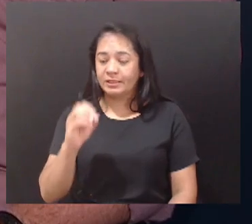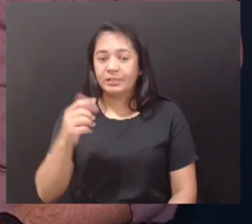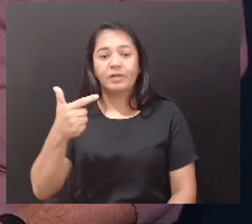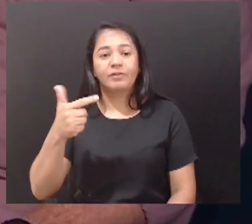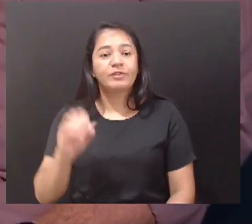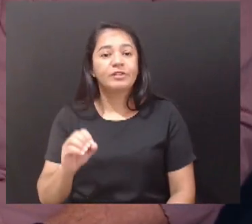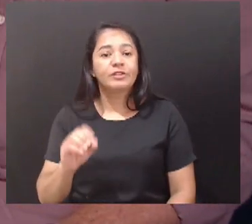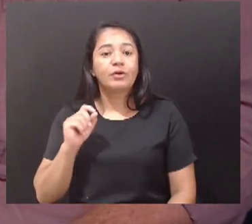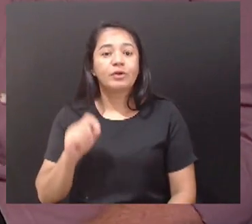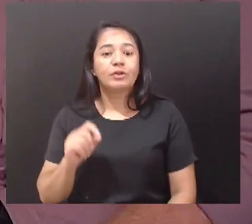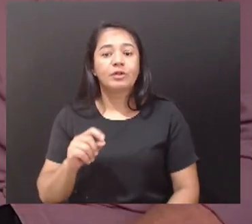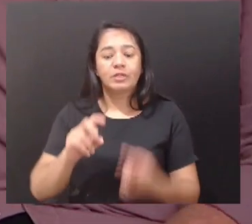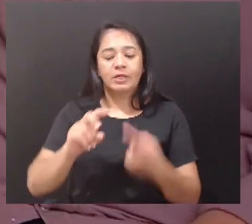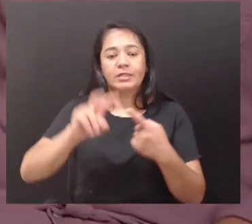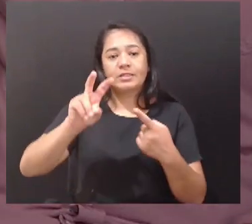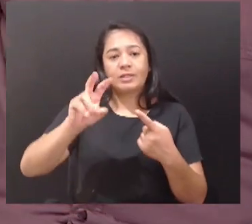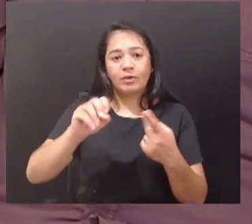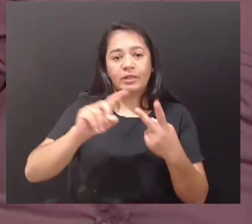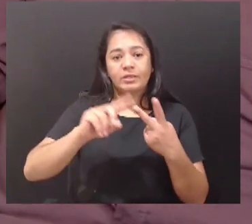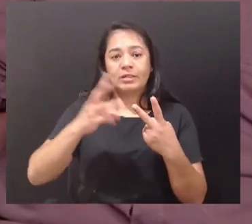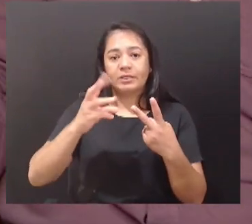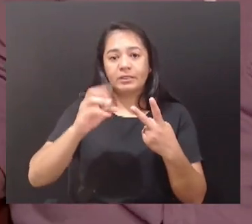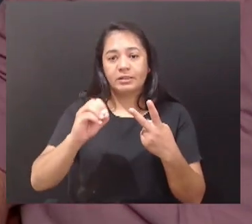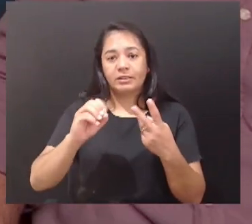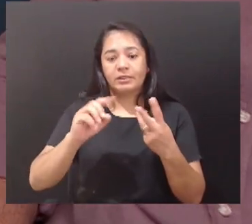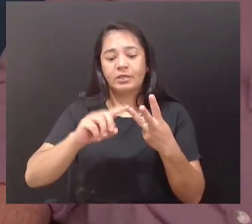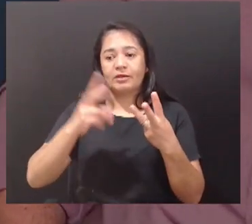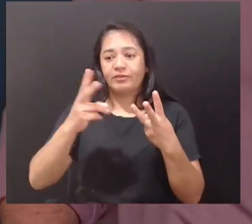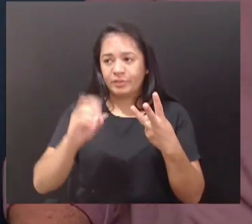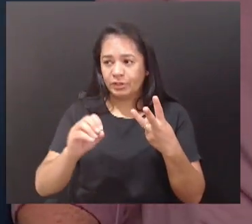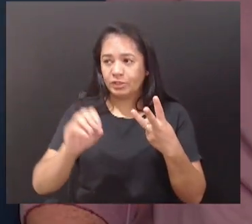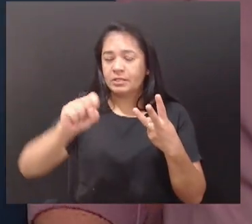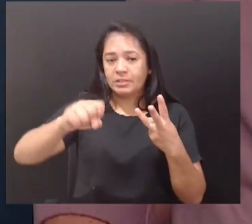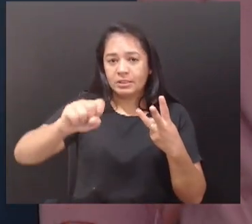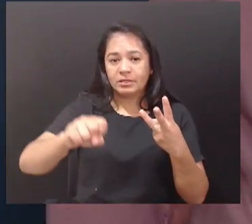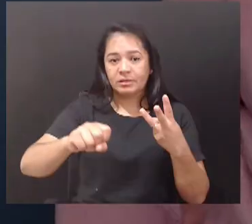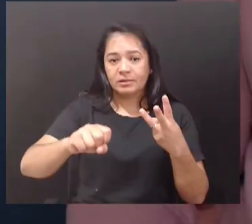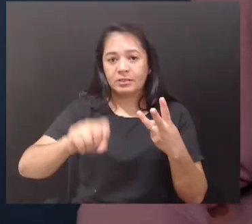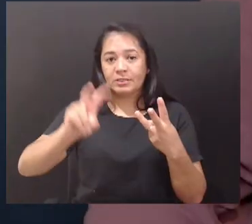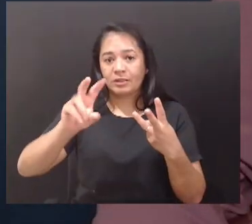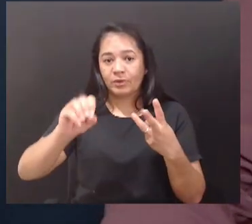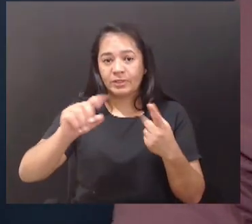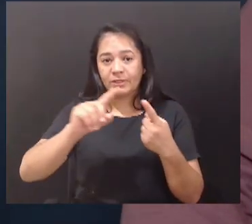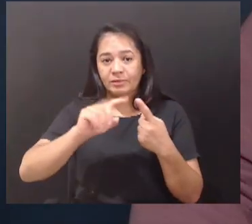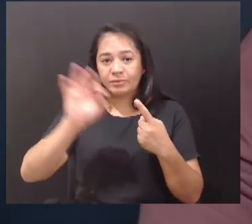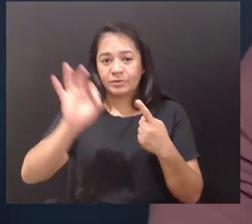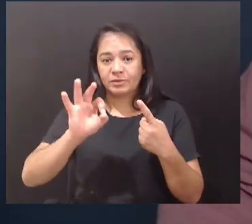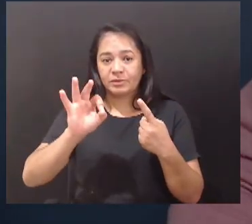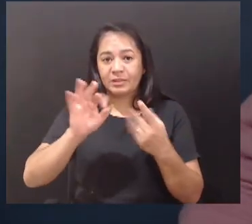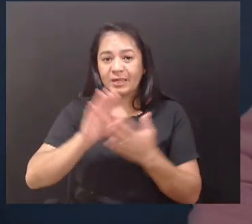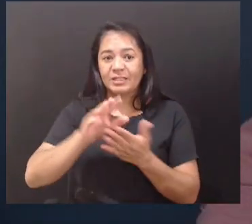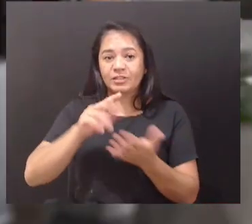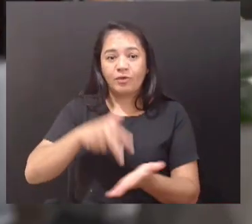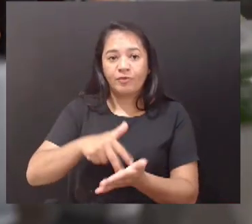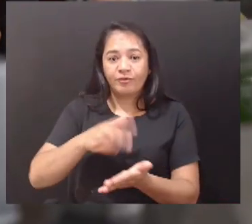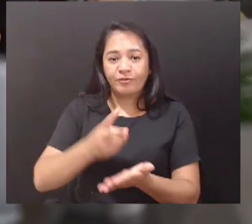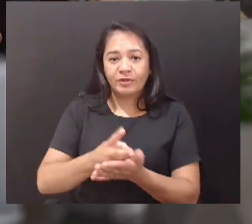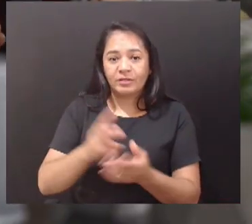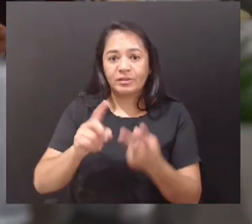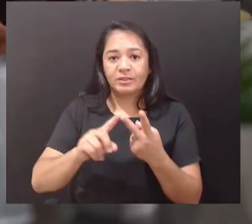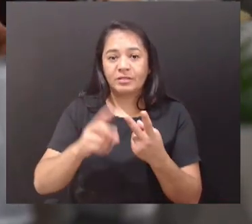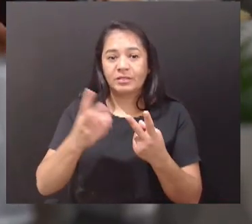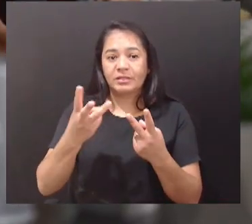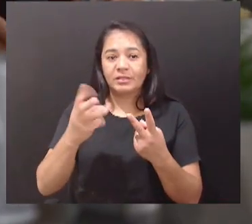forma como ela divide a renda dela. 50, 30, 20? Isso. 50% do salário para gastos fixos, 30% para gastos variáveis